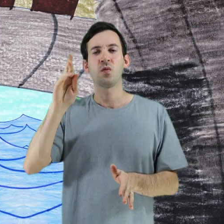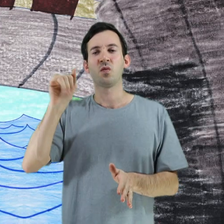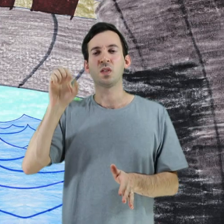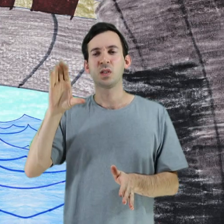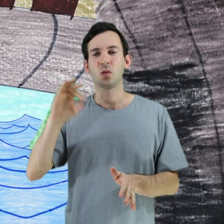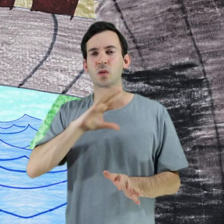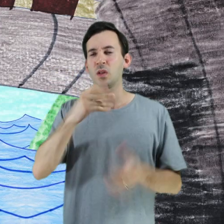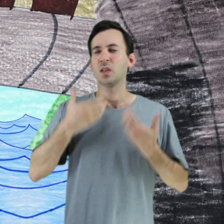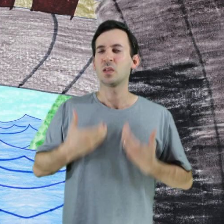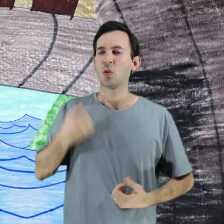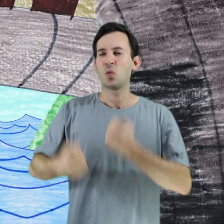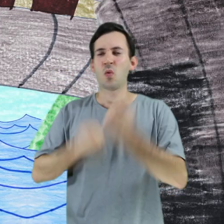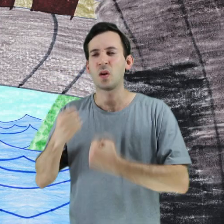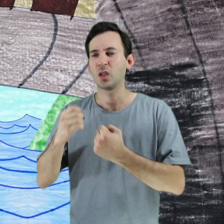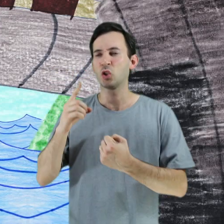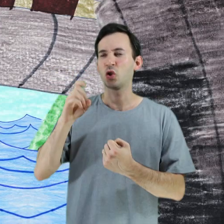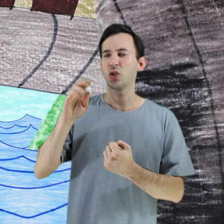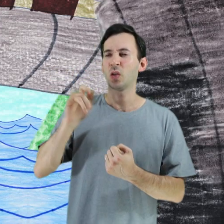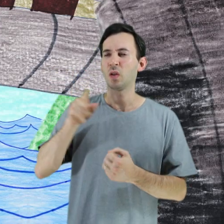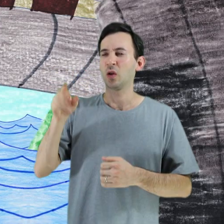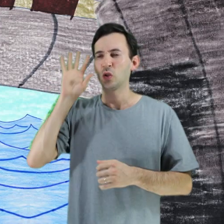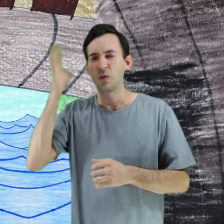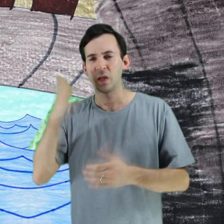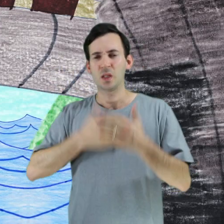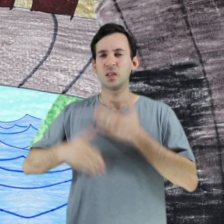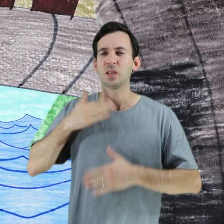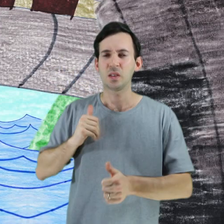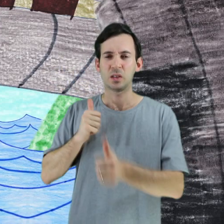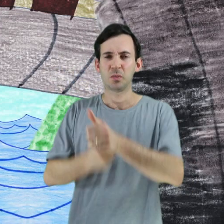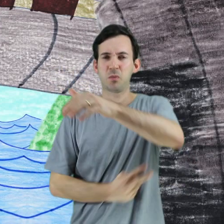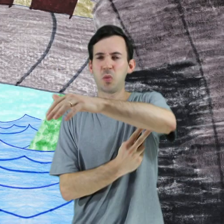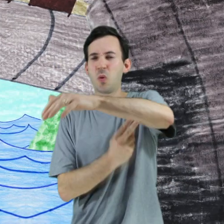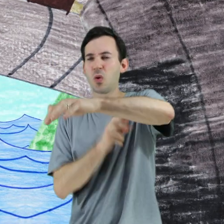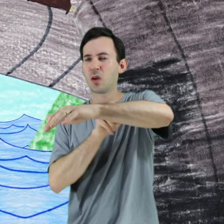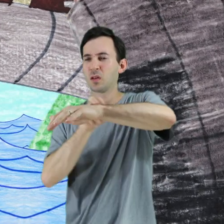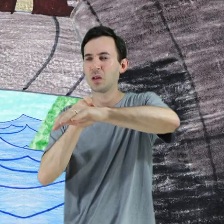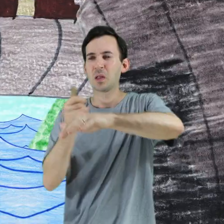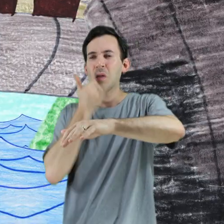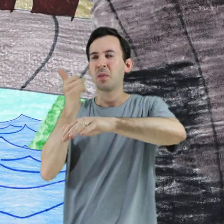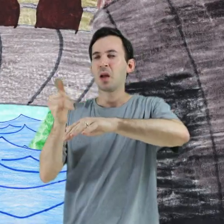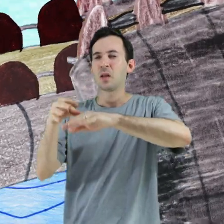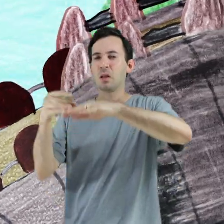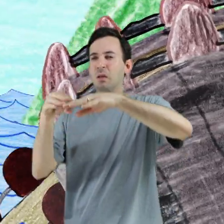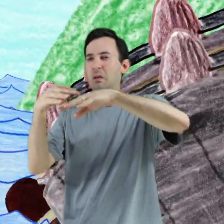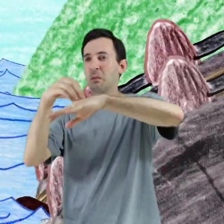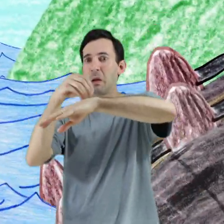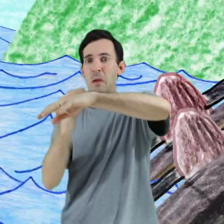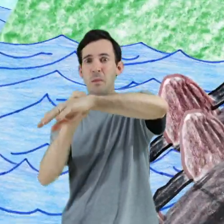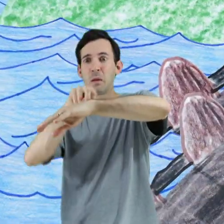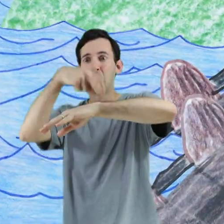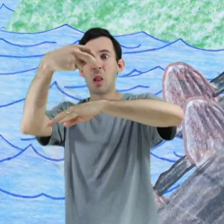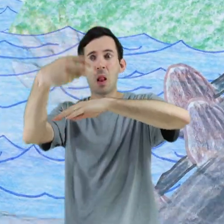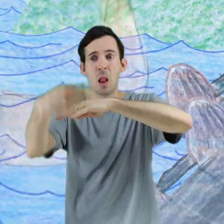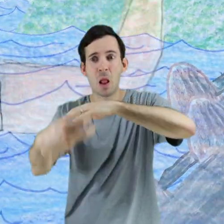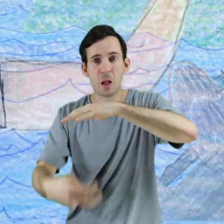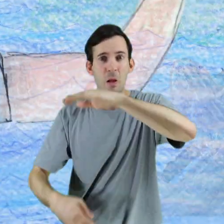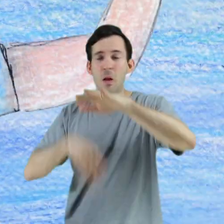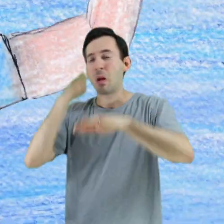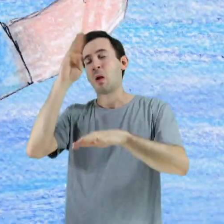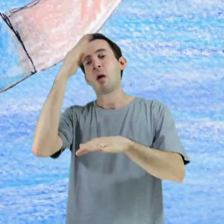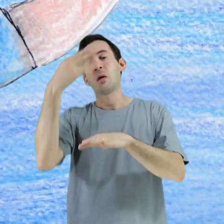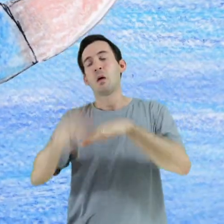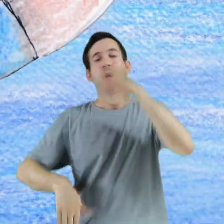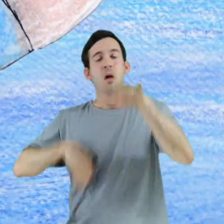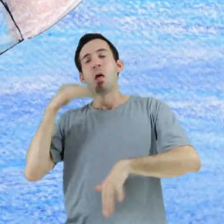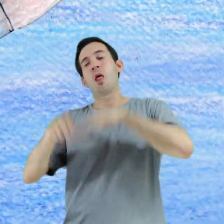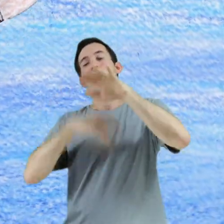correr, Diego resolveu descansar em cima de uma ponte. Só que, de repente, ela se despedaçou toda. Ele caiu no rio